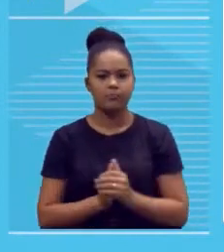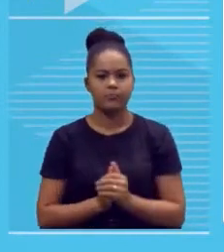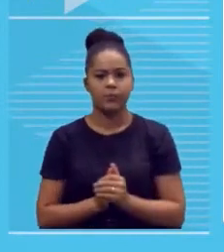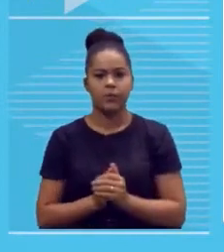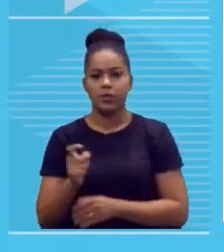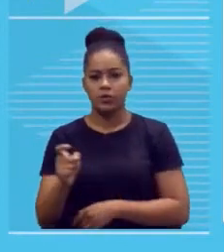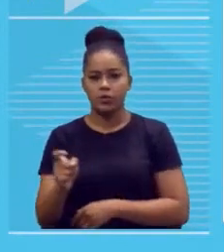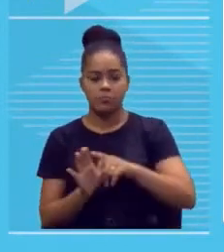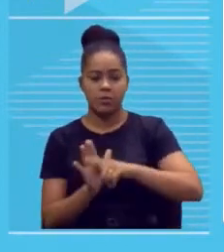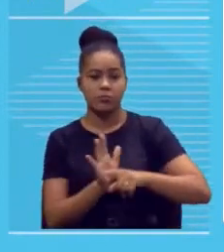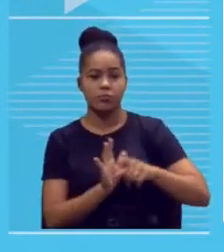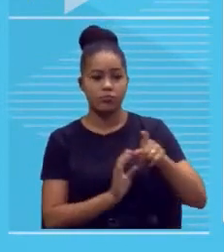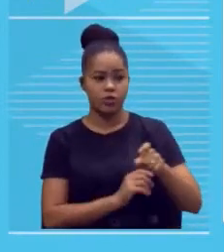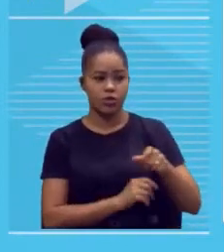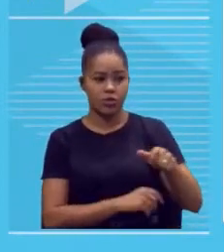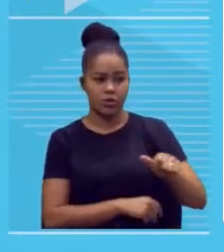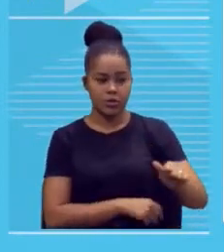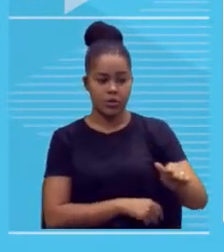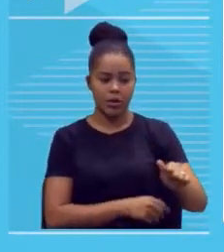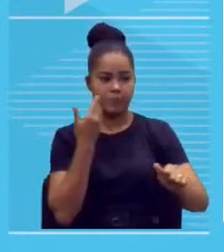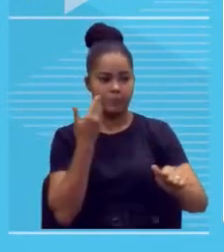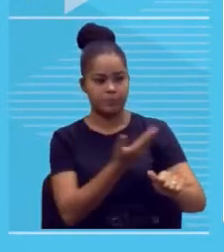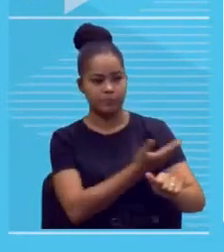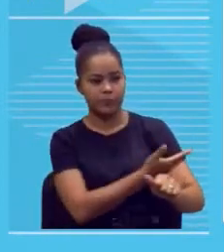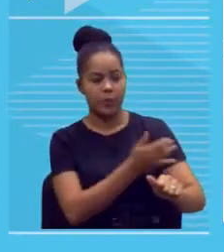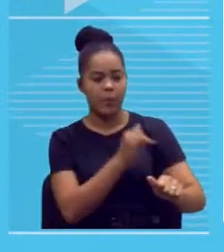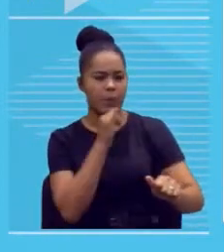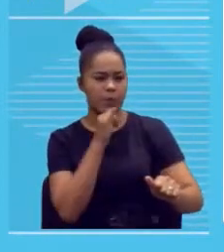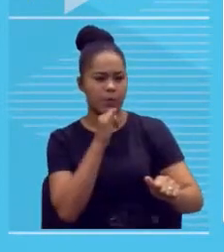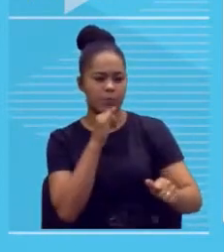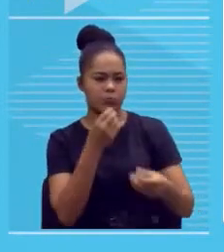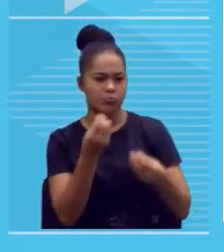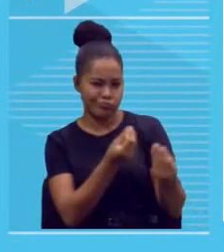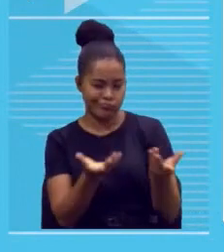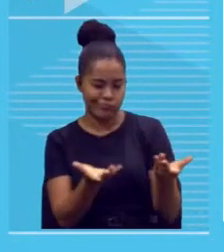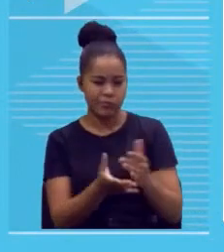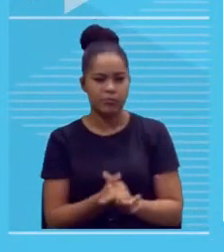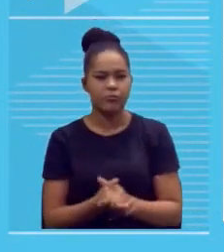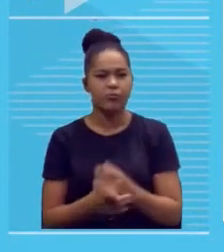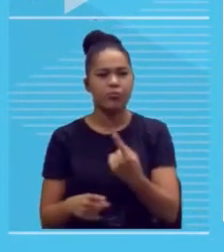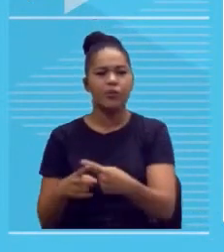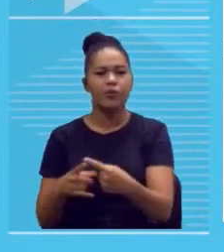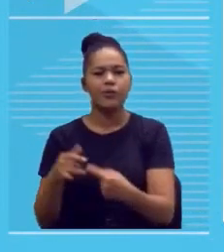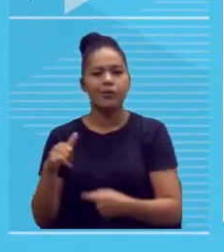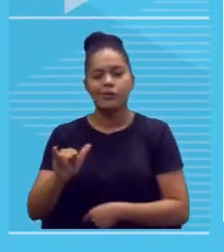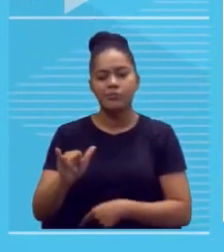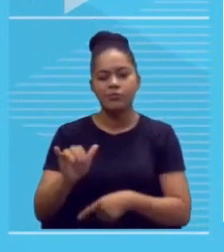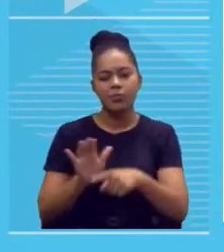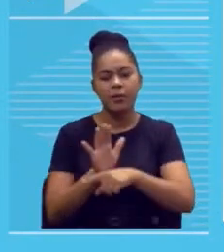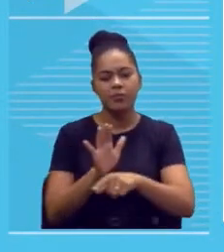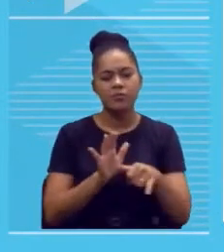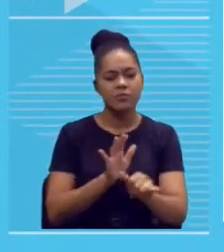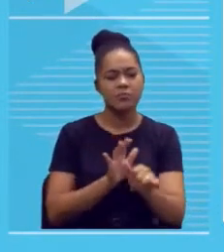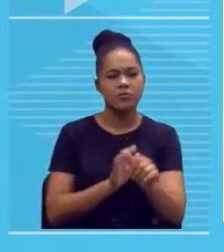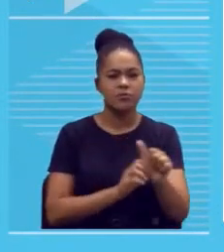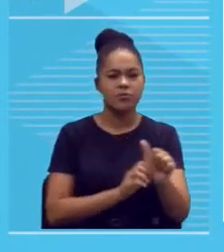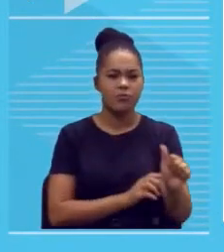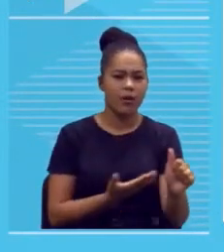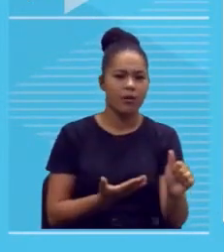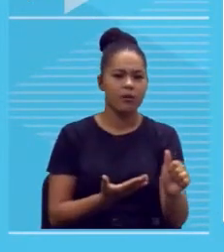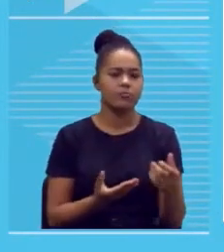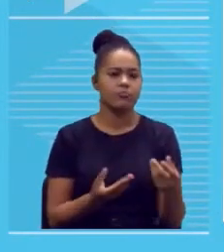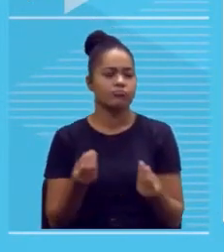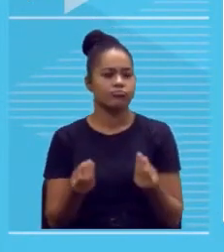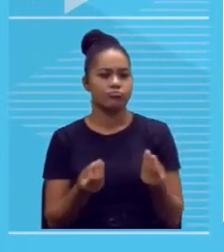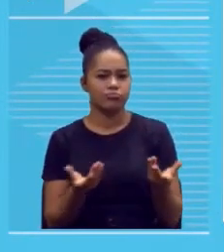menos xa, professor. Me dá exemplo. Professor, por que que é y menos ya? Por que que é x menos xa?